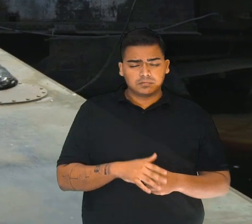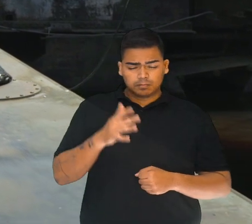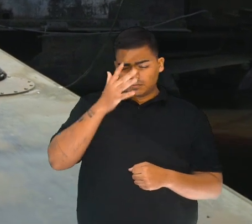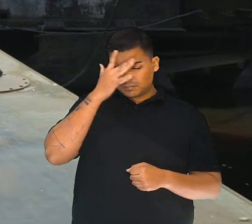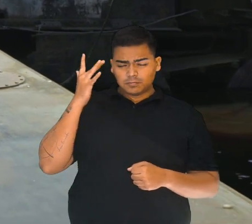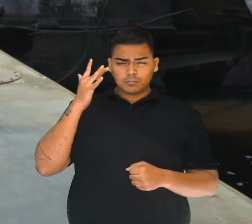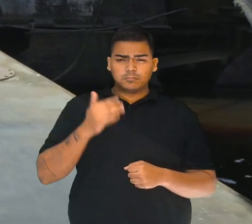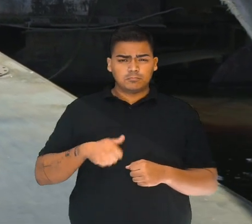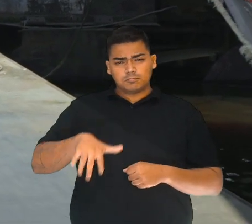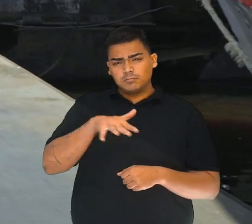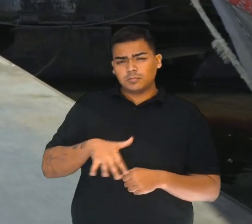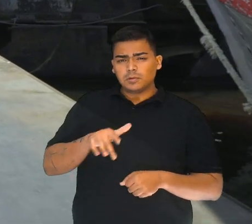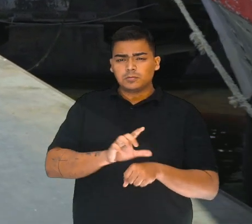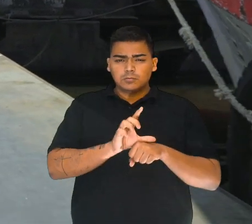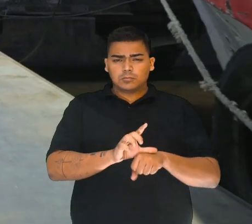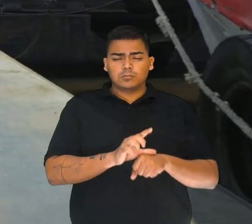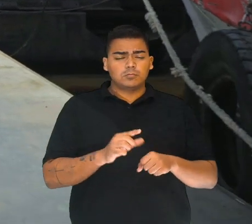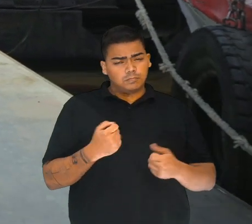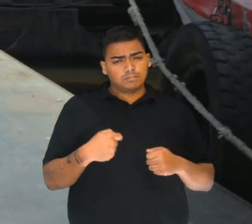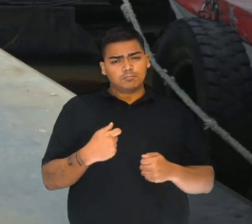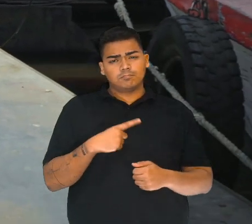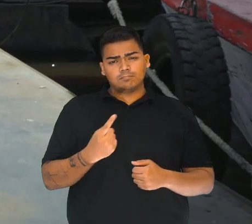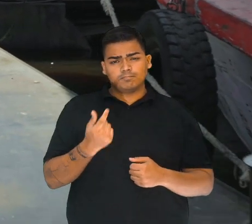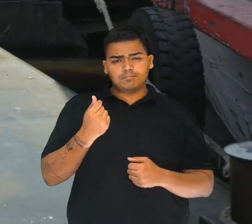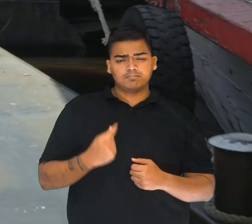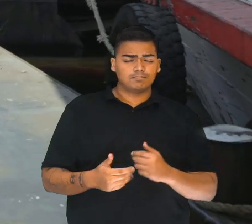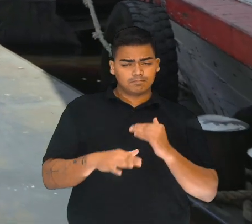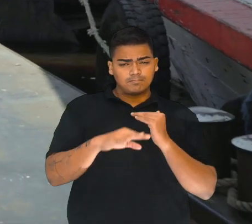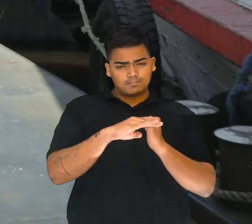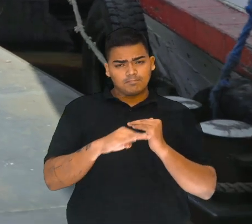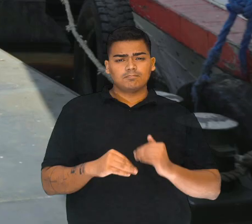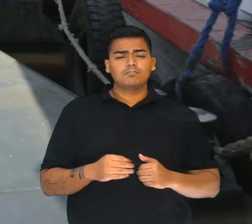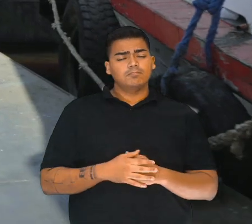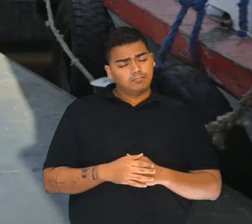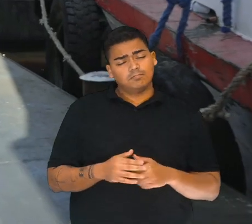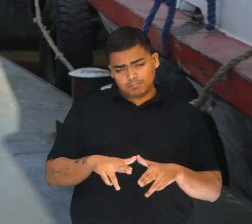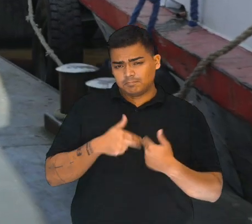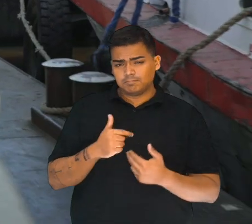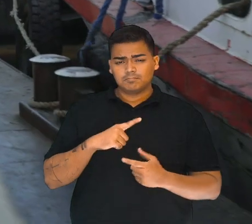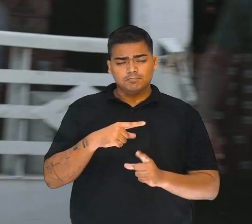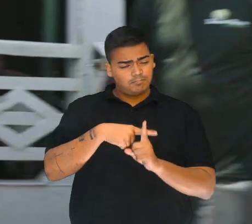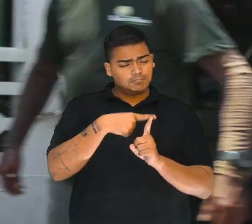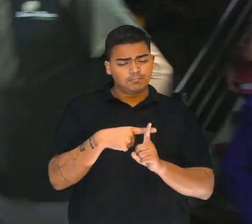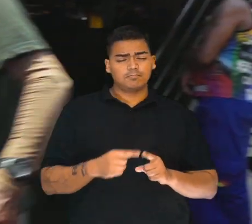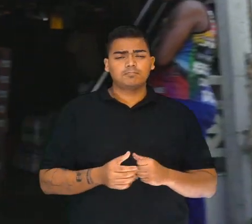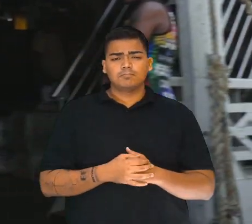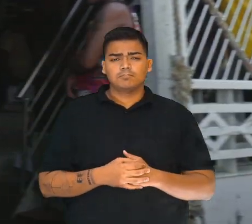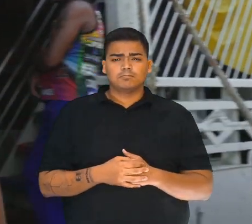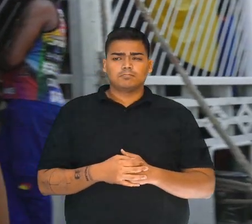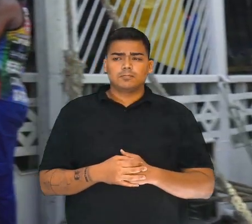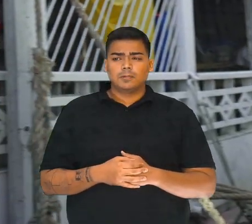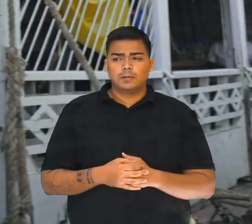gente pivotou um pouco para a parte de logística, justamente para manter o caixa equilibrado ali, né? Que logística não para, então assim, a vantagem é essa, né? Obrigado por